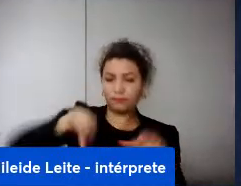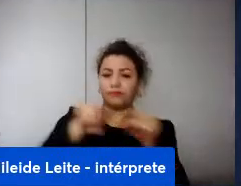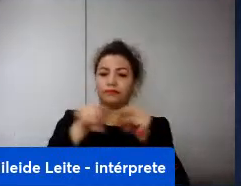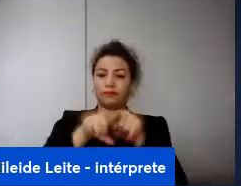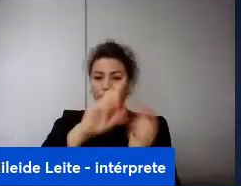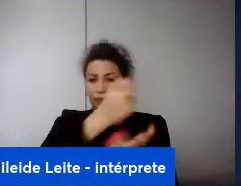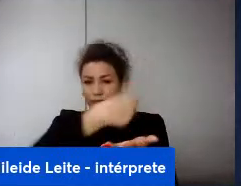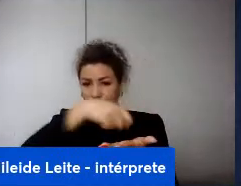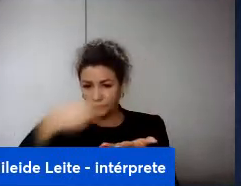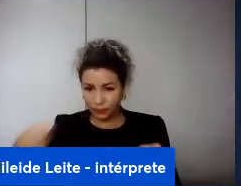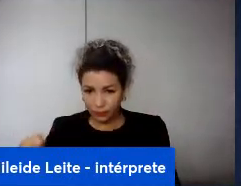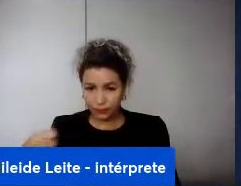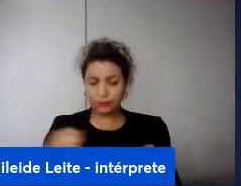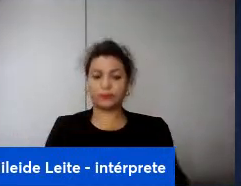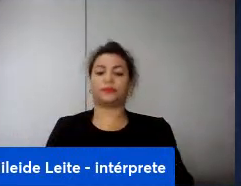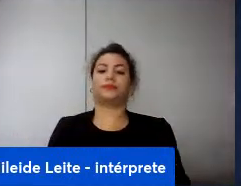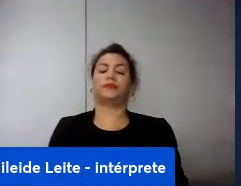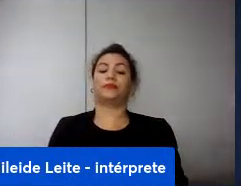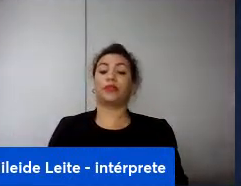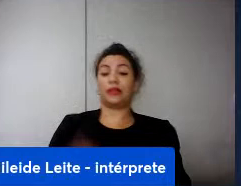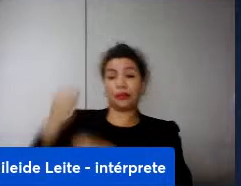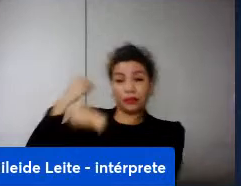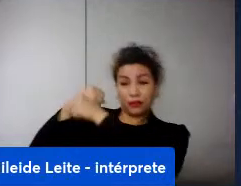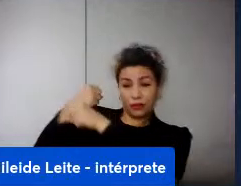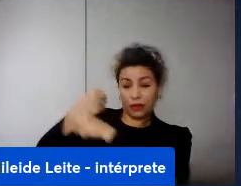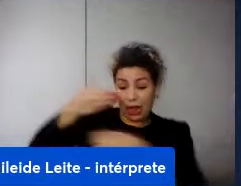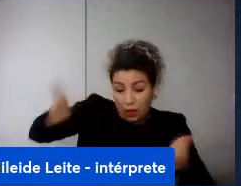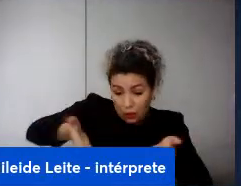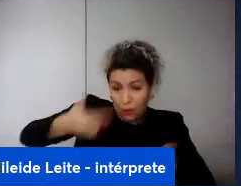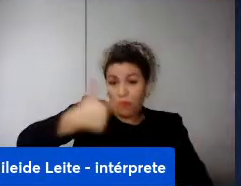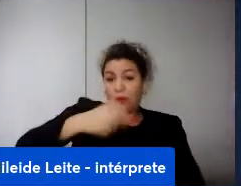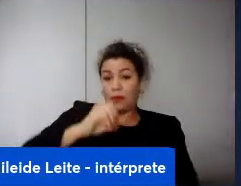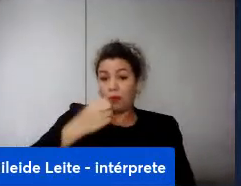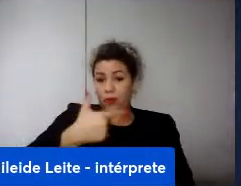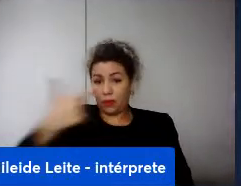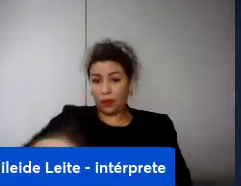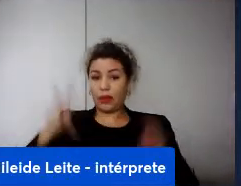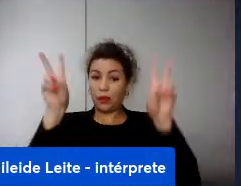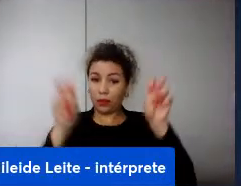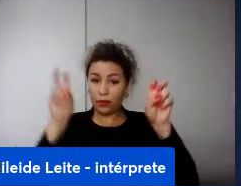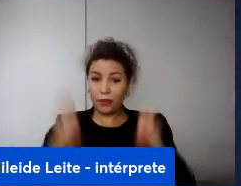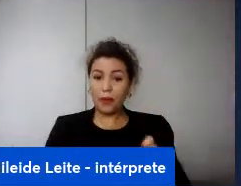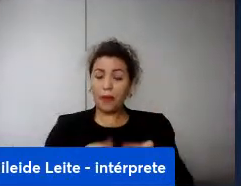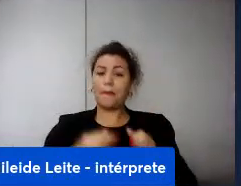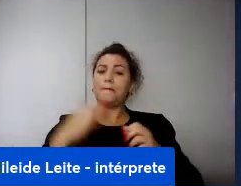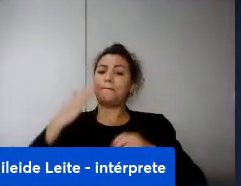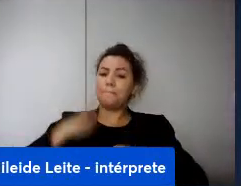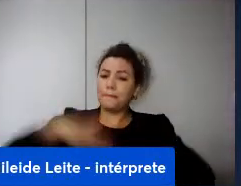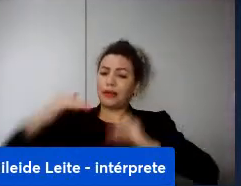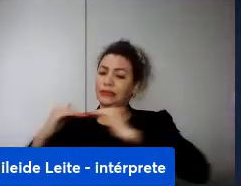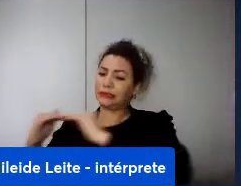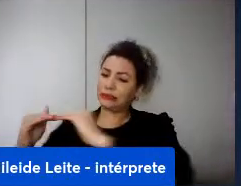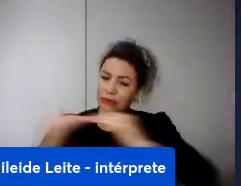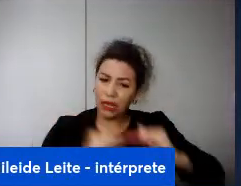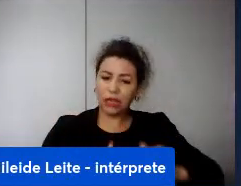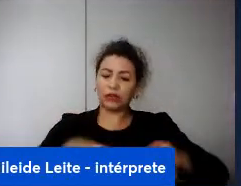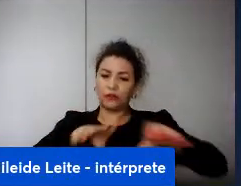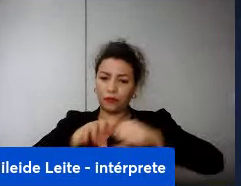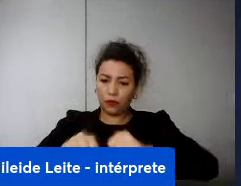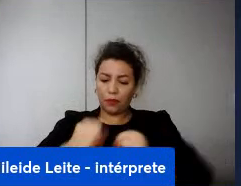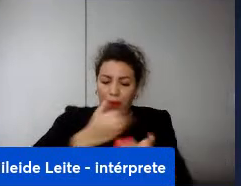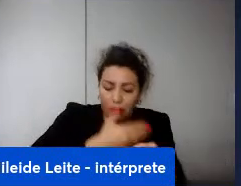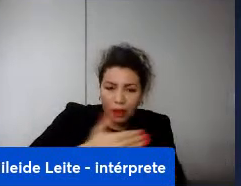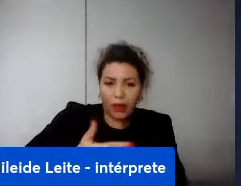escrita. Em 2022, com o tema Por Maior Equidade na Formação Inicial,